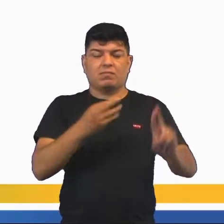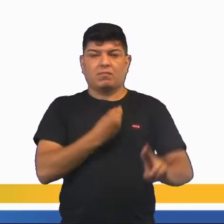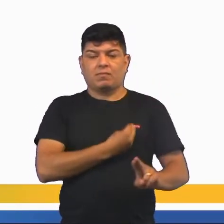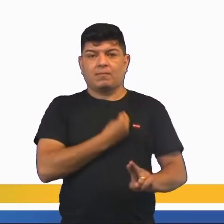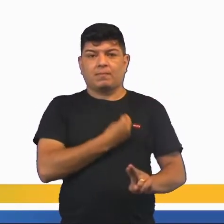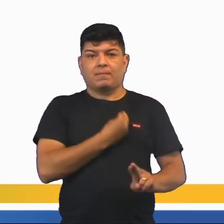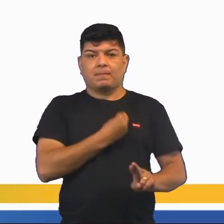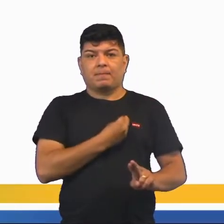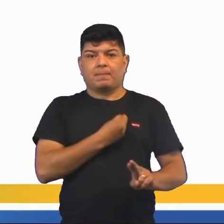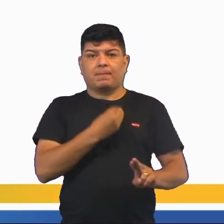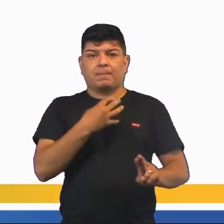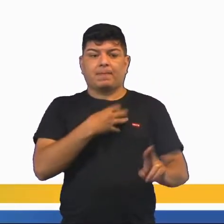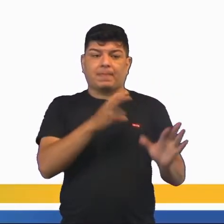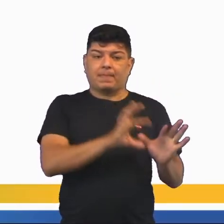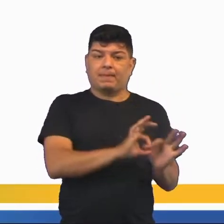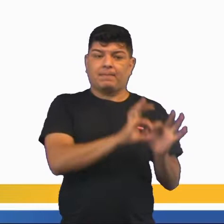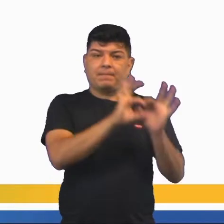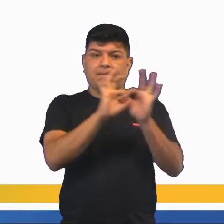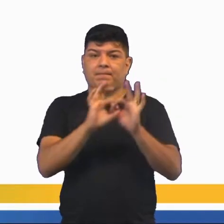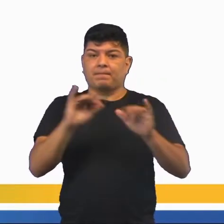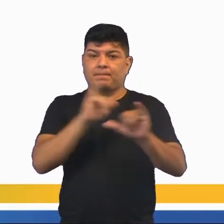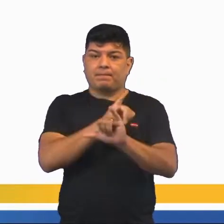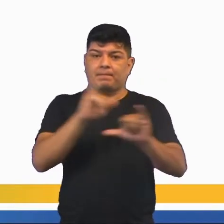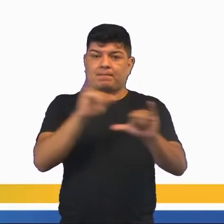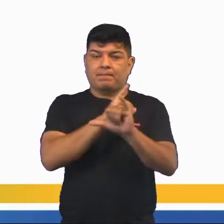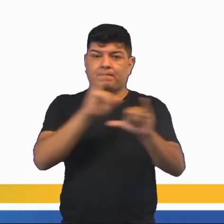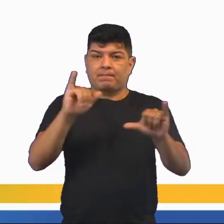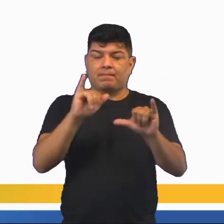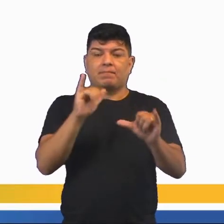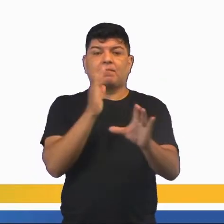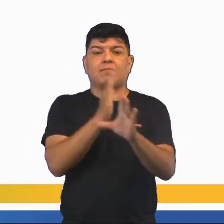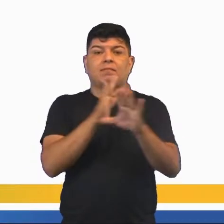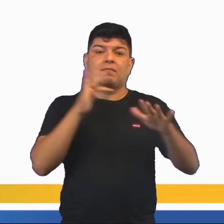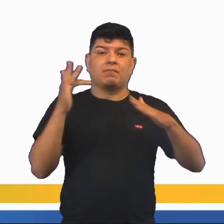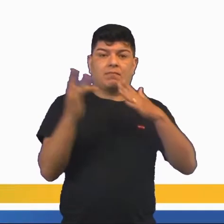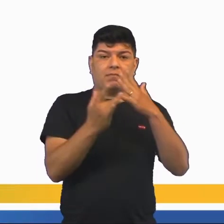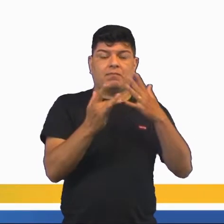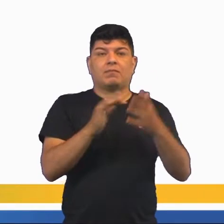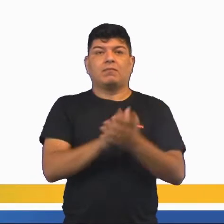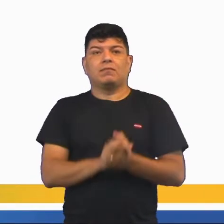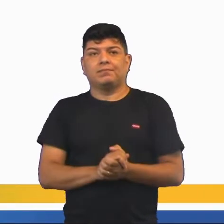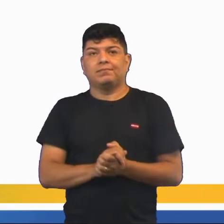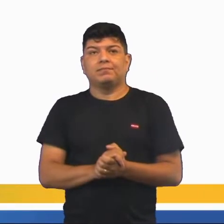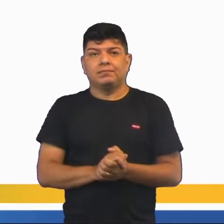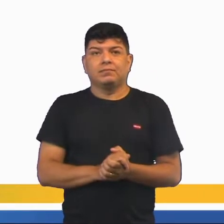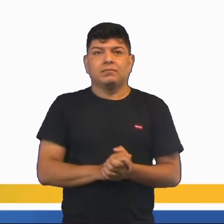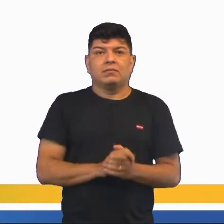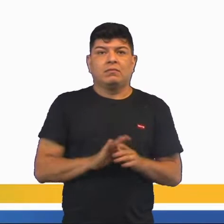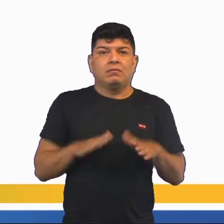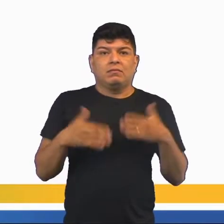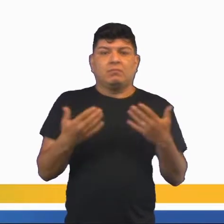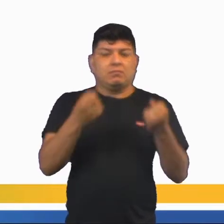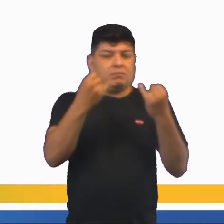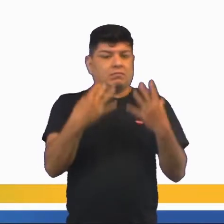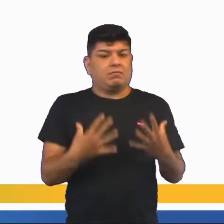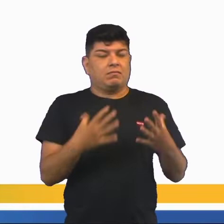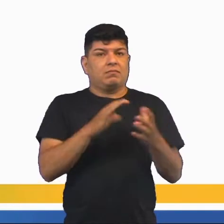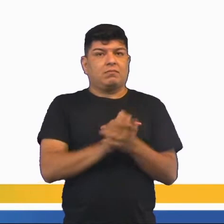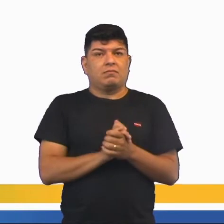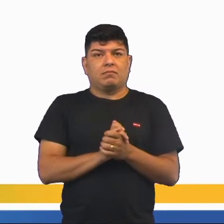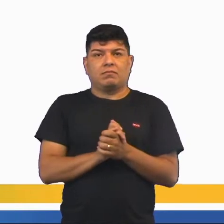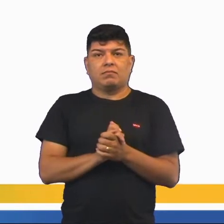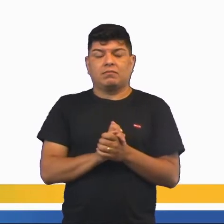vida e o seu contexto de divulgação pela mídia, né? Então, vamos ver qual é a definição,